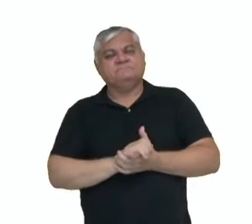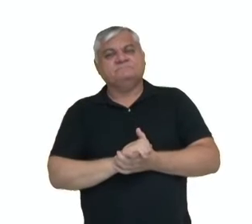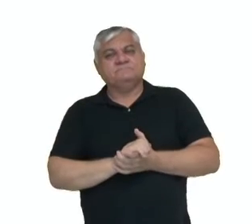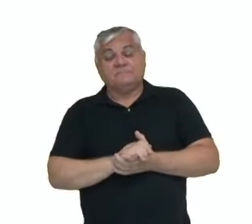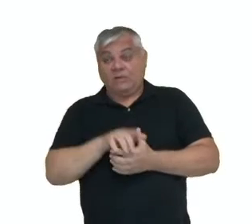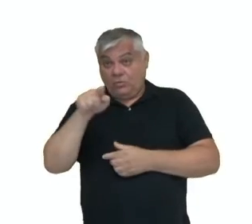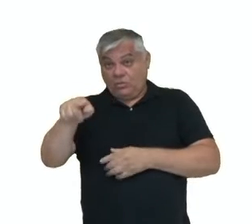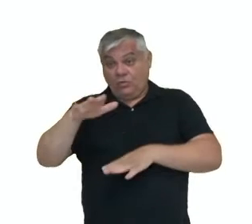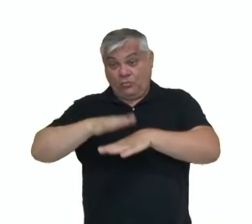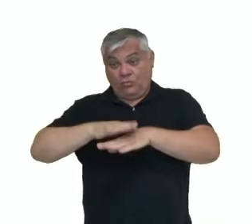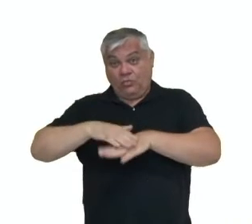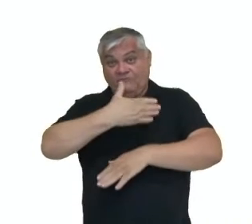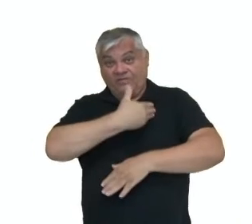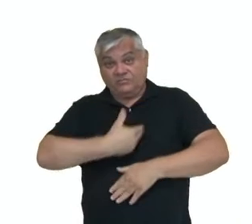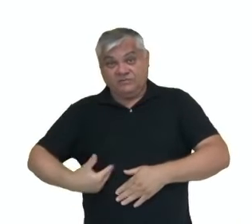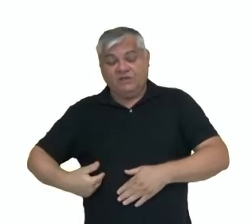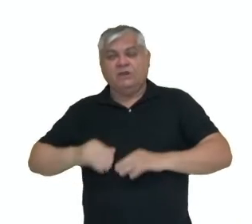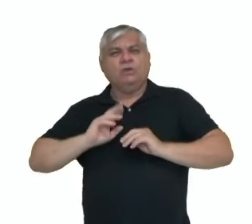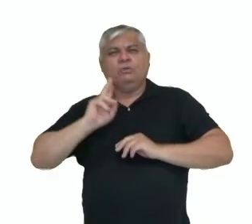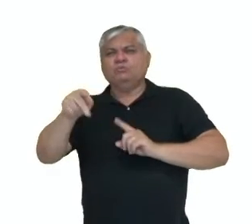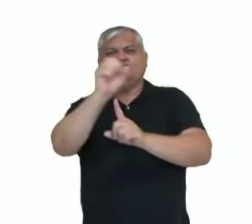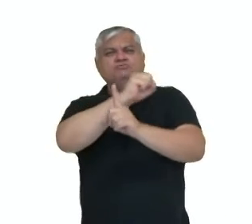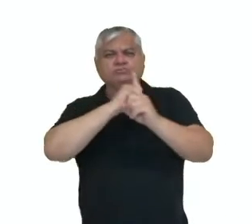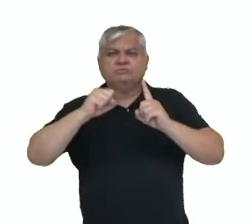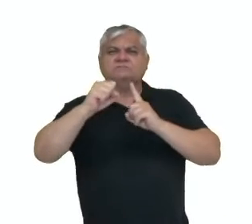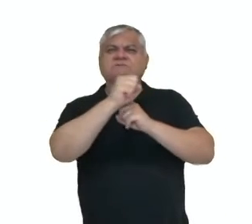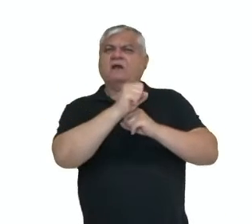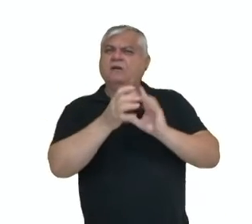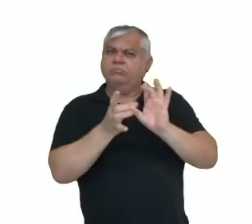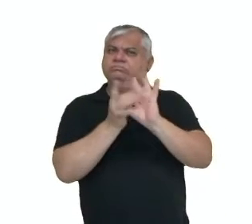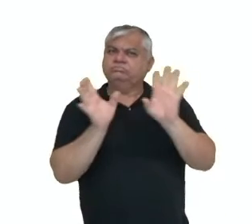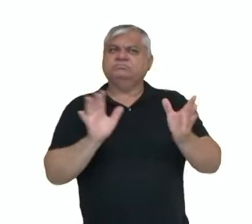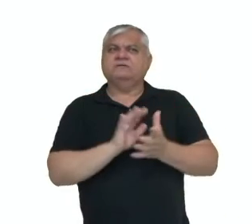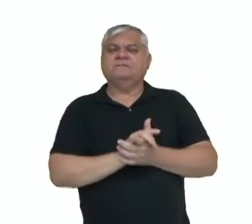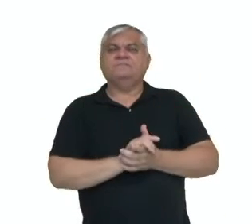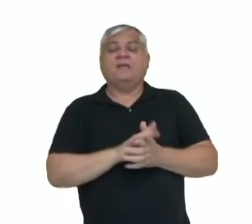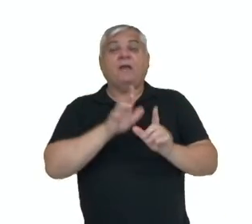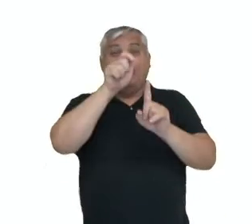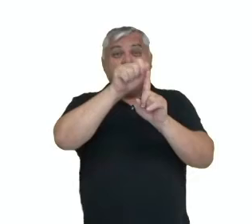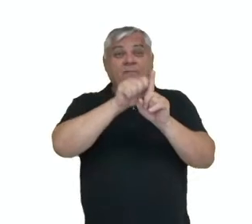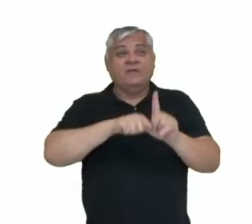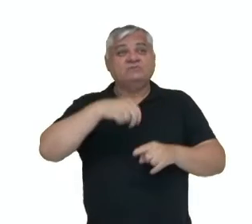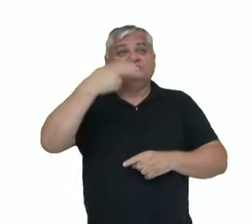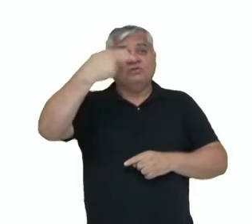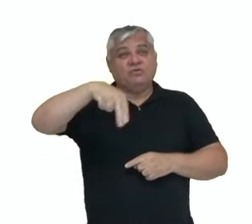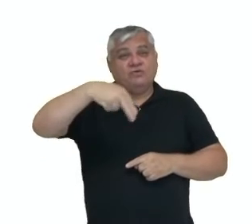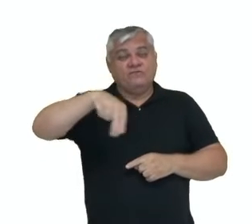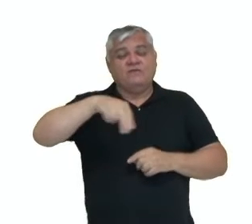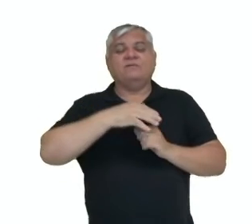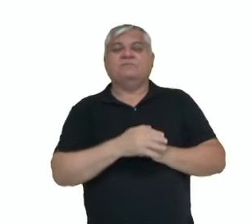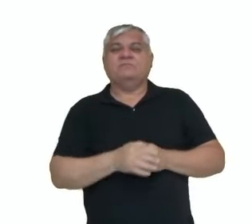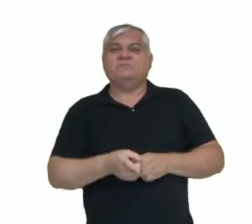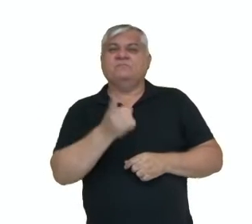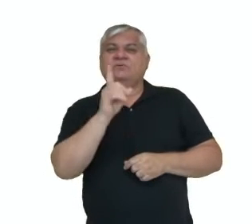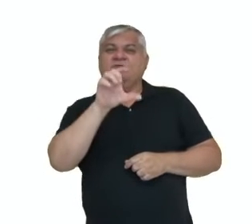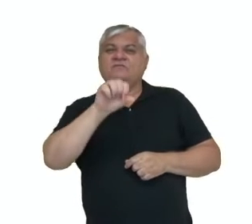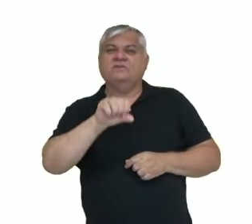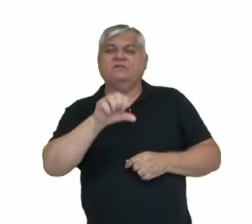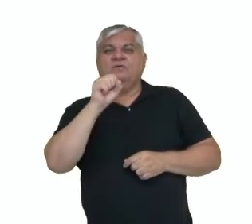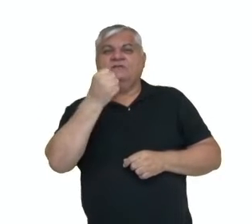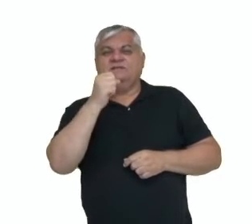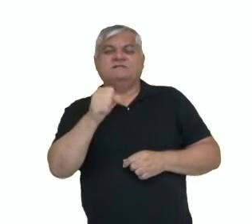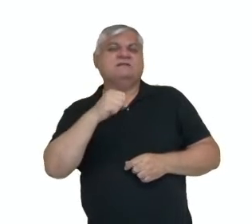era tudo pelo social. Em novembro de 1976, foram eleitos senadores, deputados que